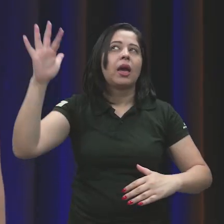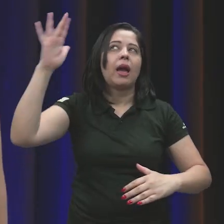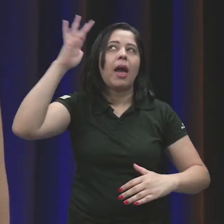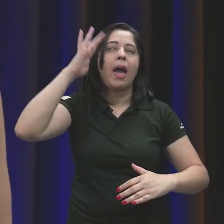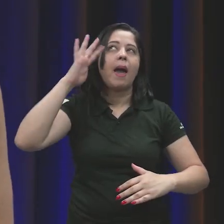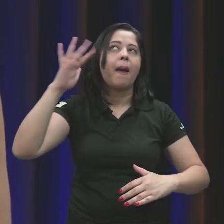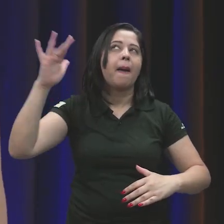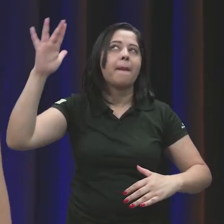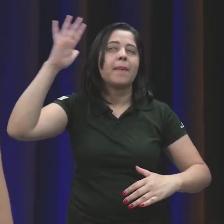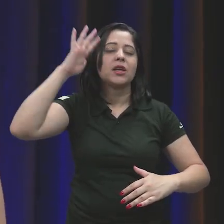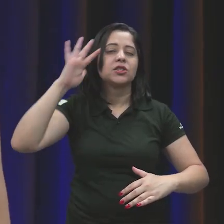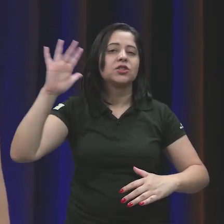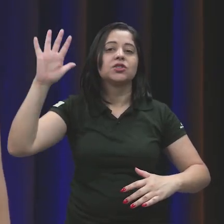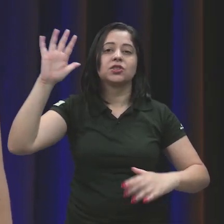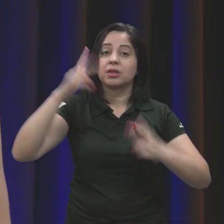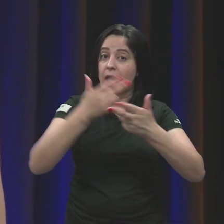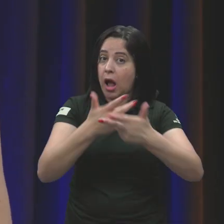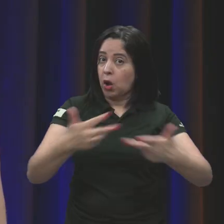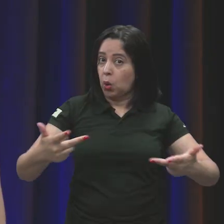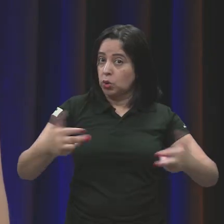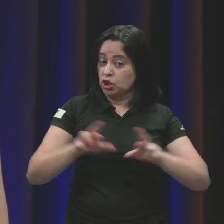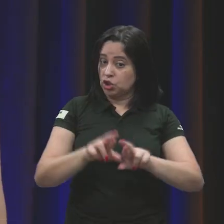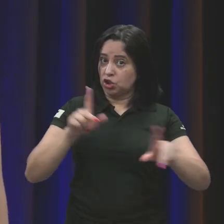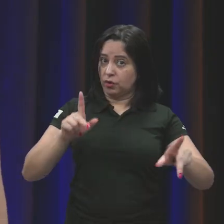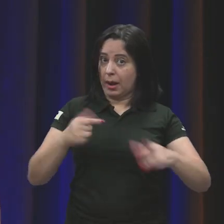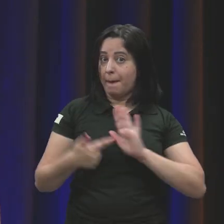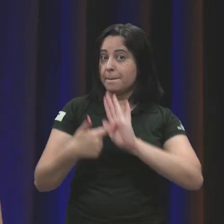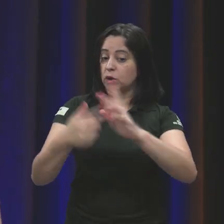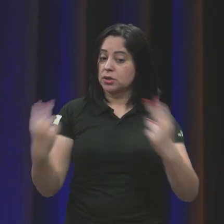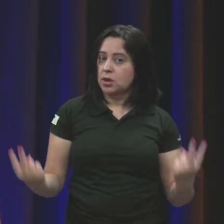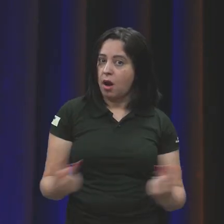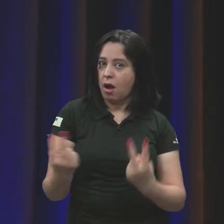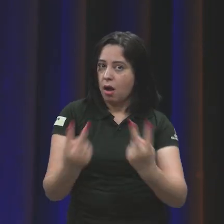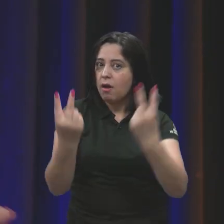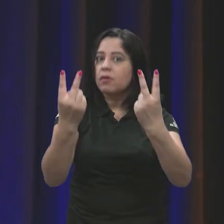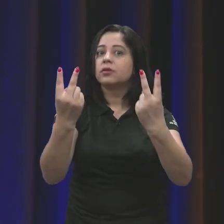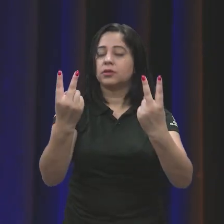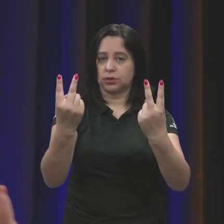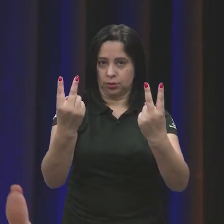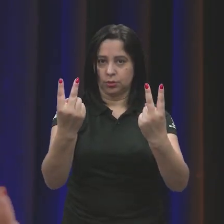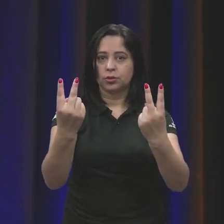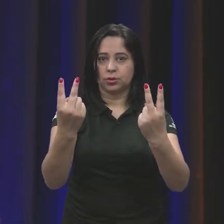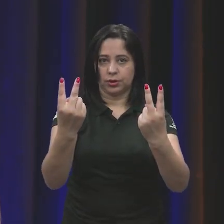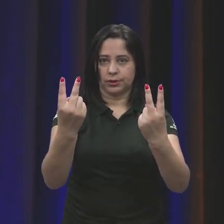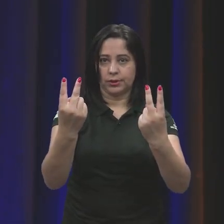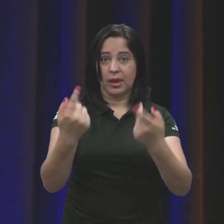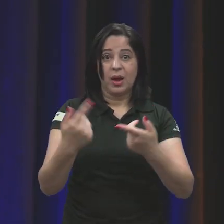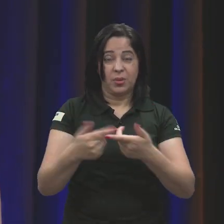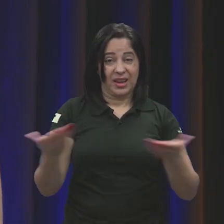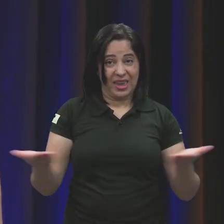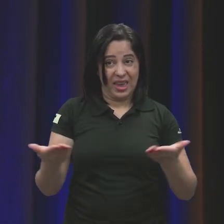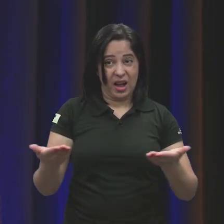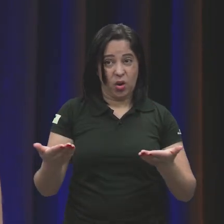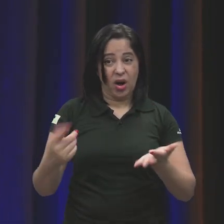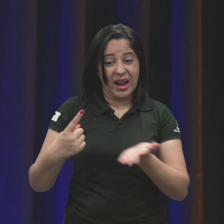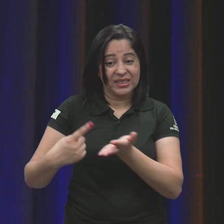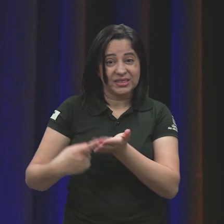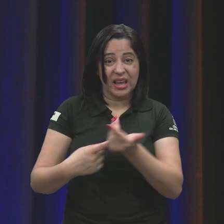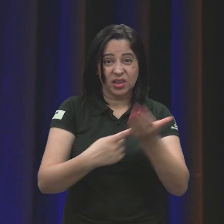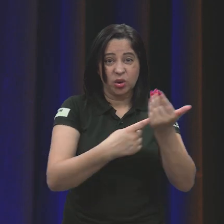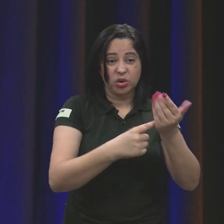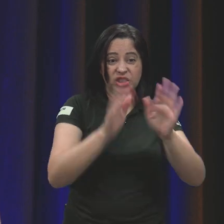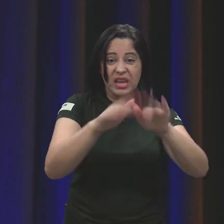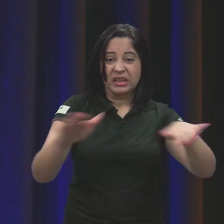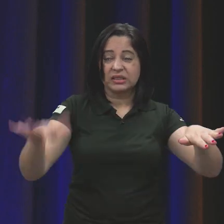do tradicional e resgatar valores preciosos que, em meio à era tecnológica, acabam se perdendo no dia a